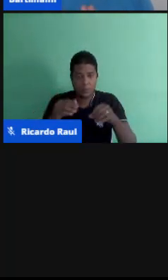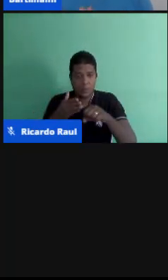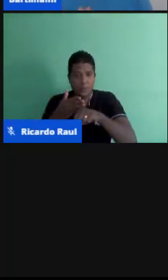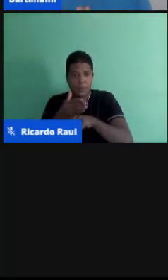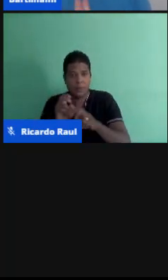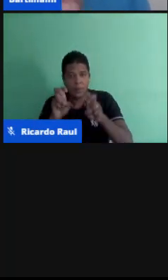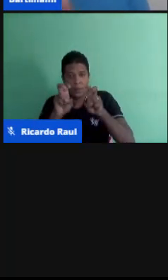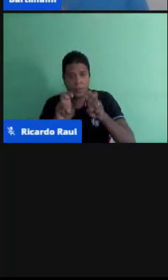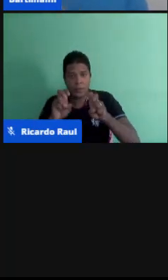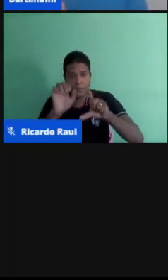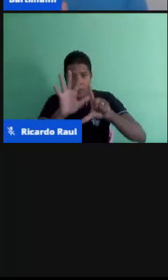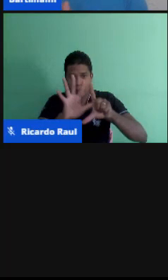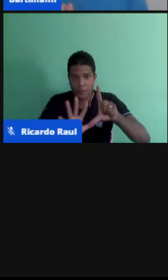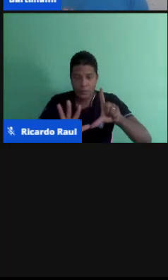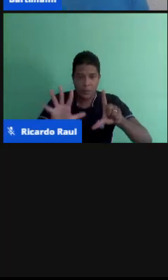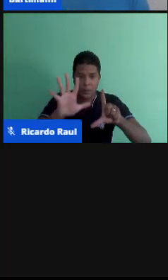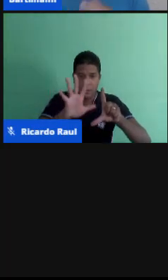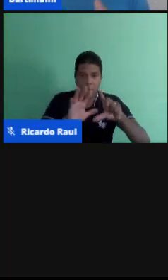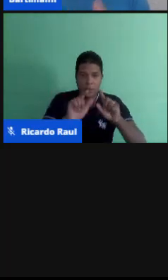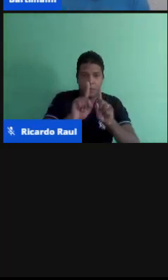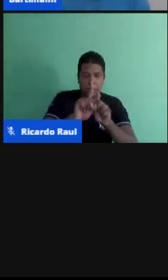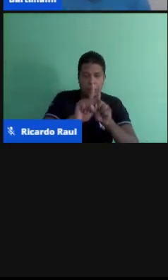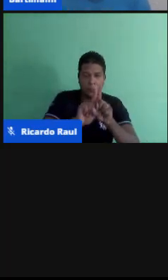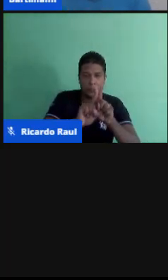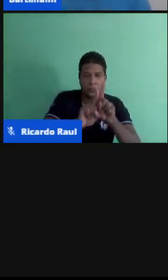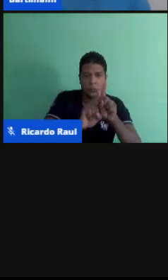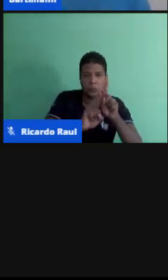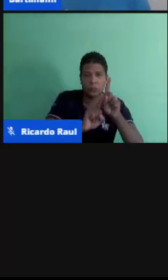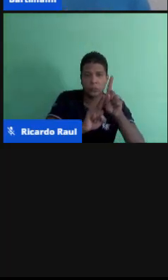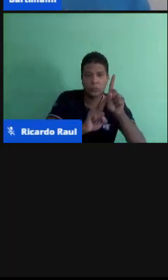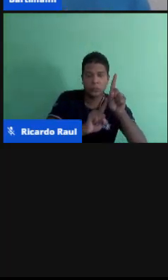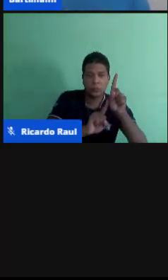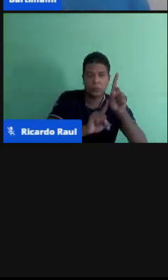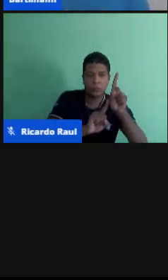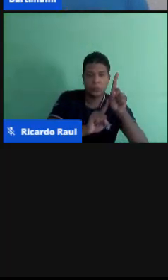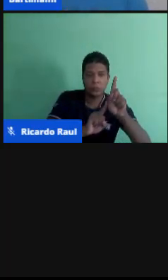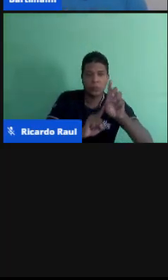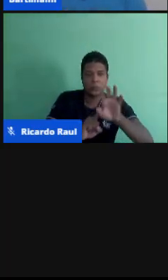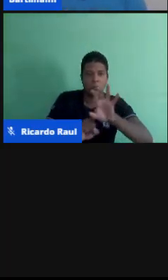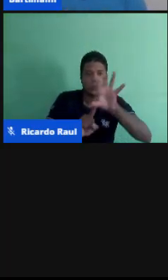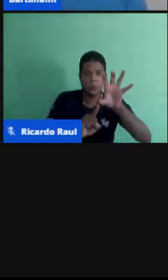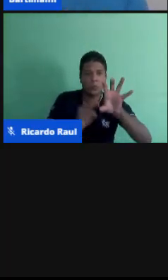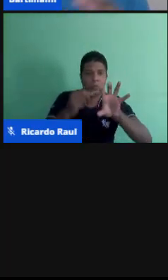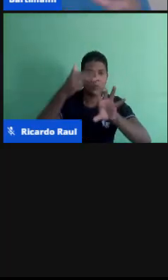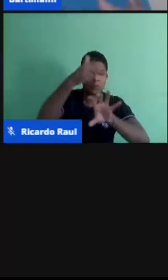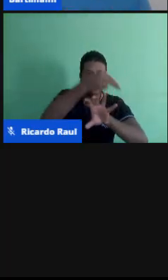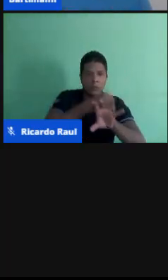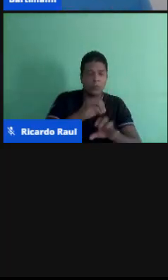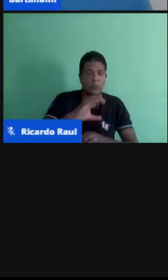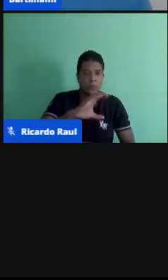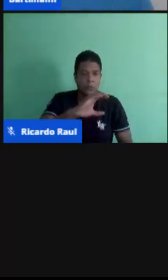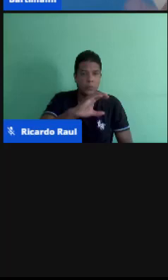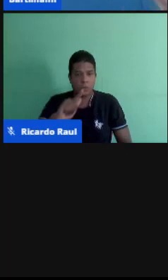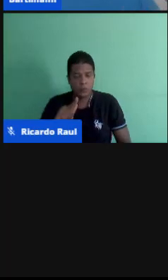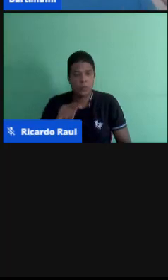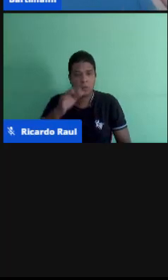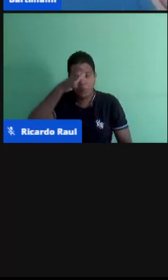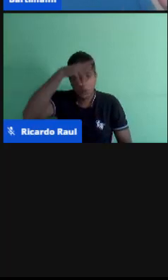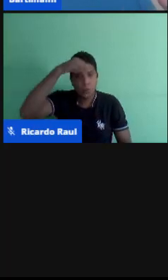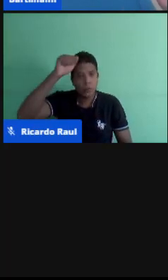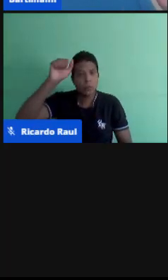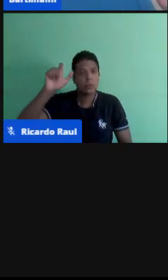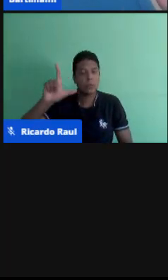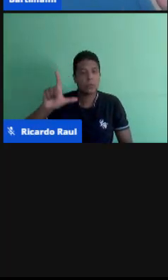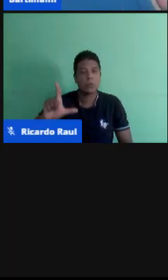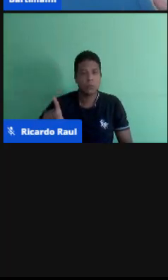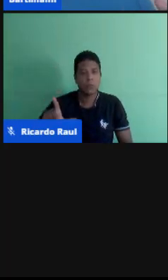plataforma, você pode, essas escalas que eu quero dizer, seria mais no sentido de recorte territorial. Posso trabalhar com Campo Grande, posso trabalhar com Mato Grosso do Sul,